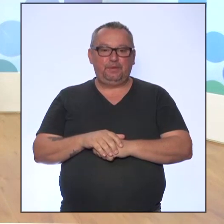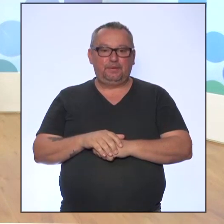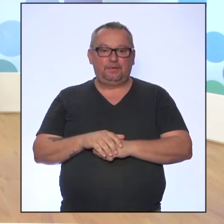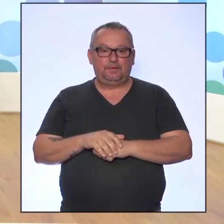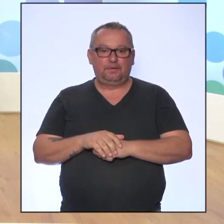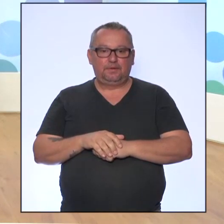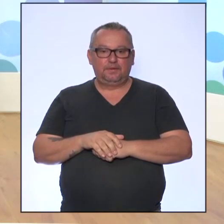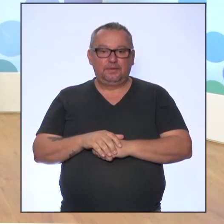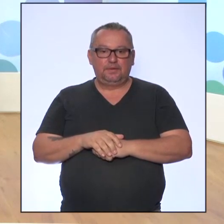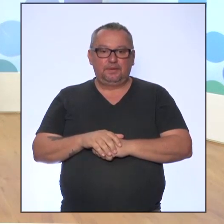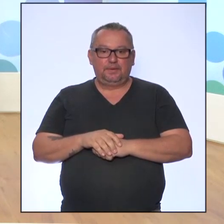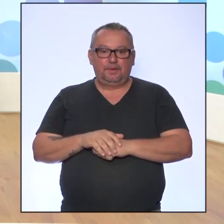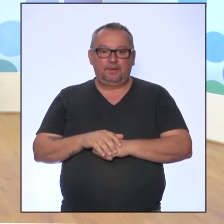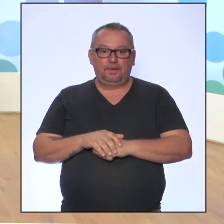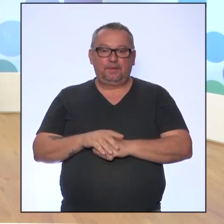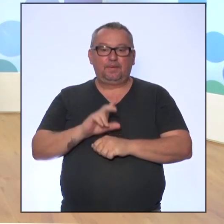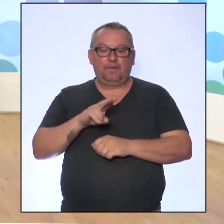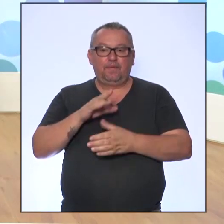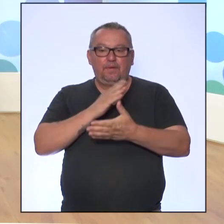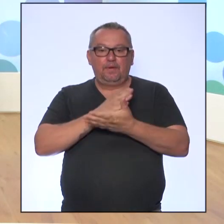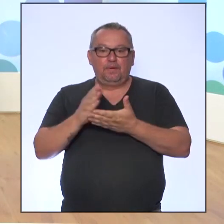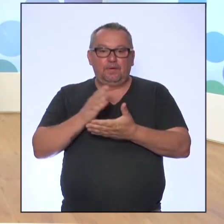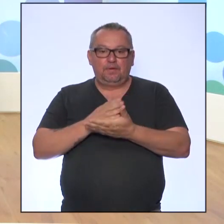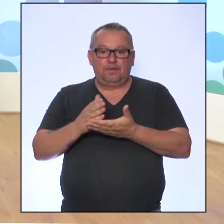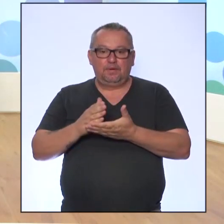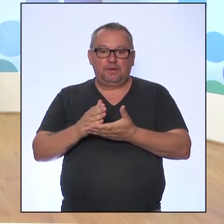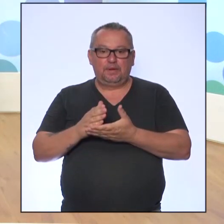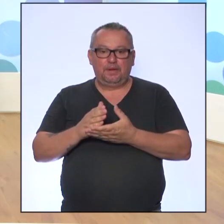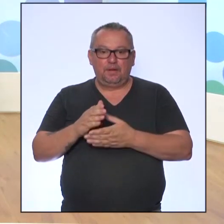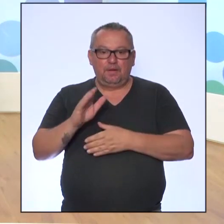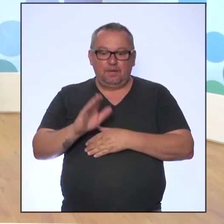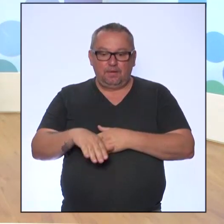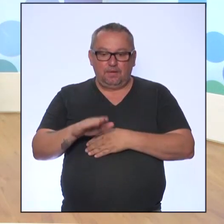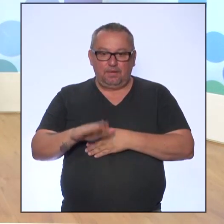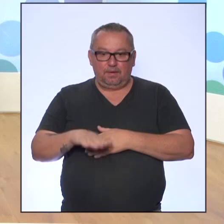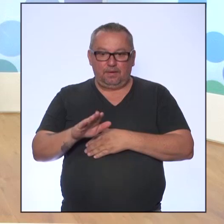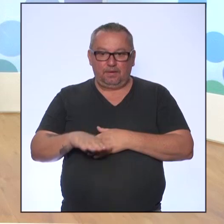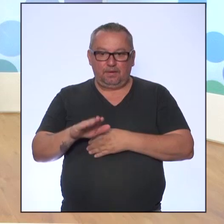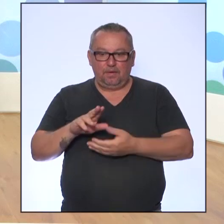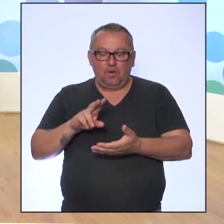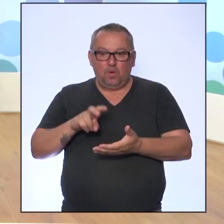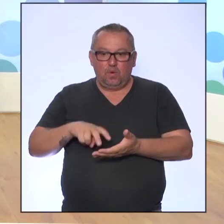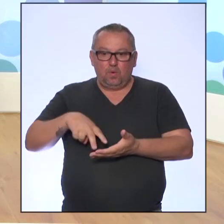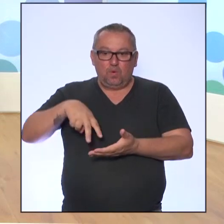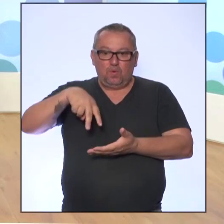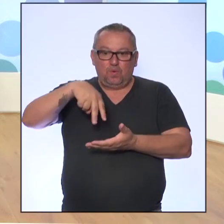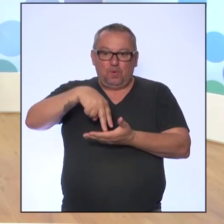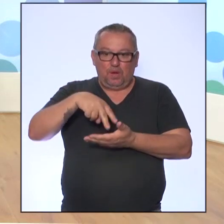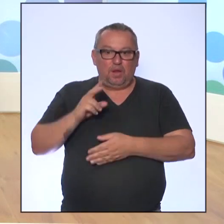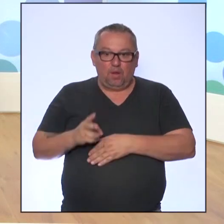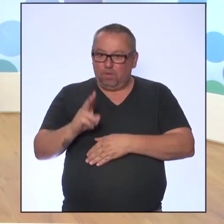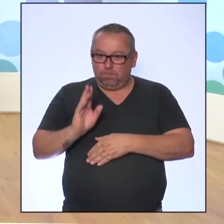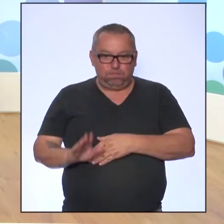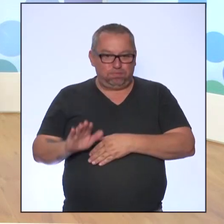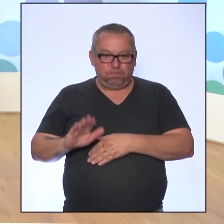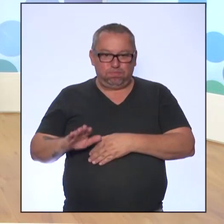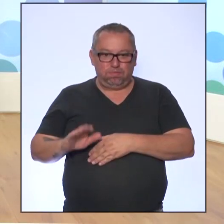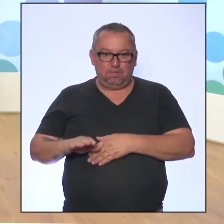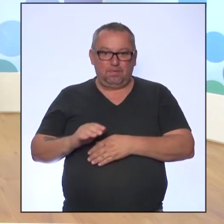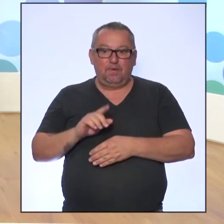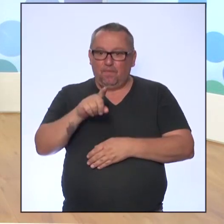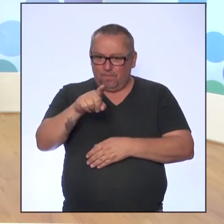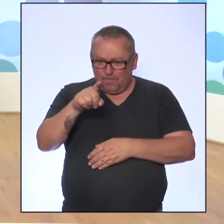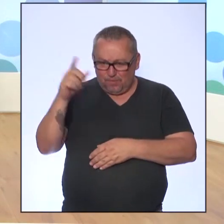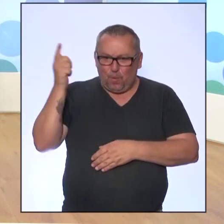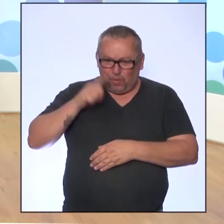Perninhas. Ele vai começar a quicar a bola devagar e vai levantar. É só esse o movimento. Tudo bem? Será que ele consegue? E